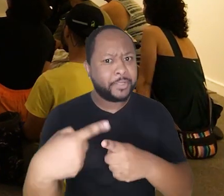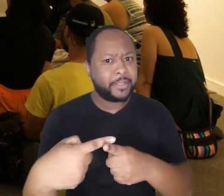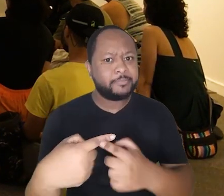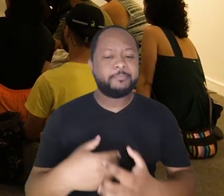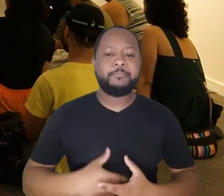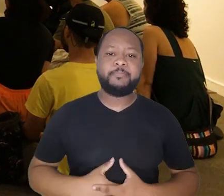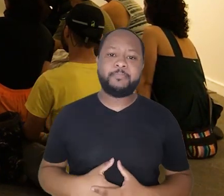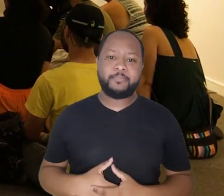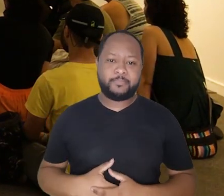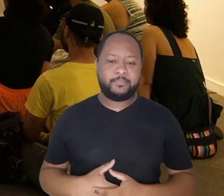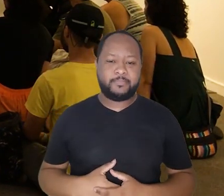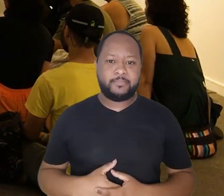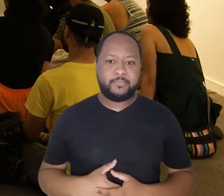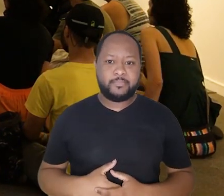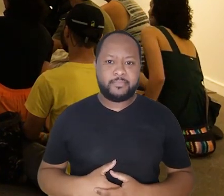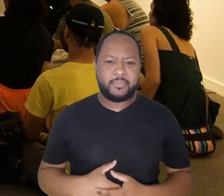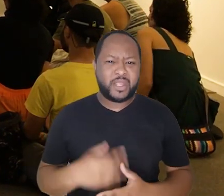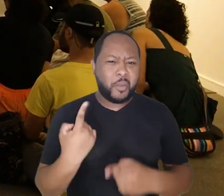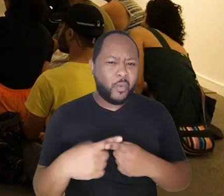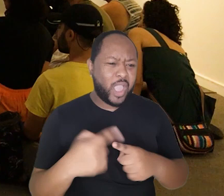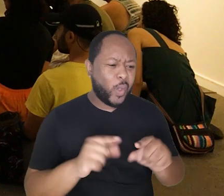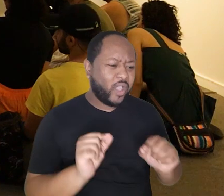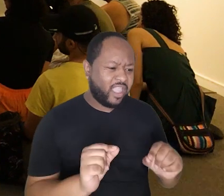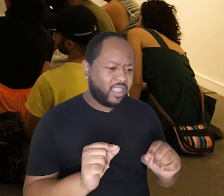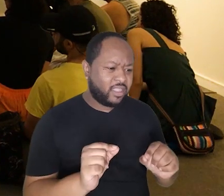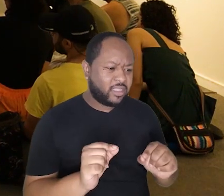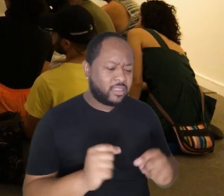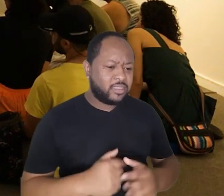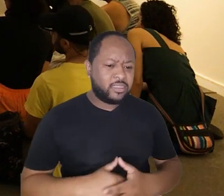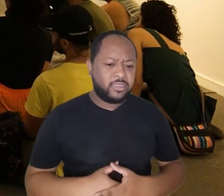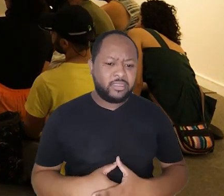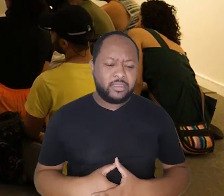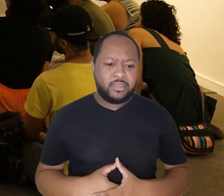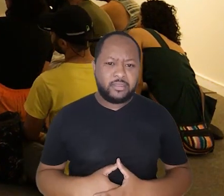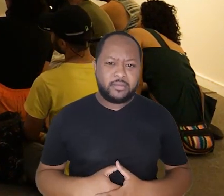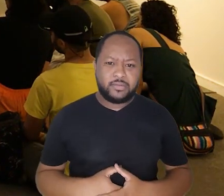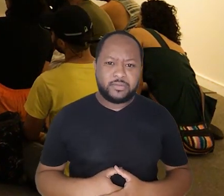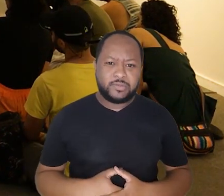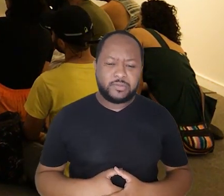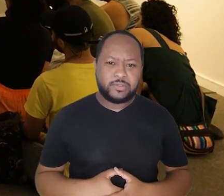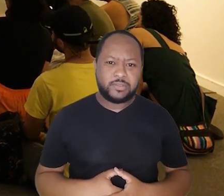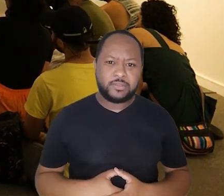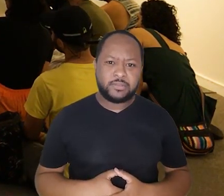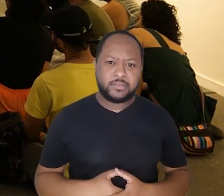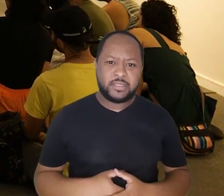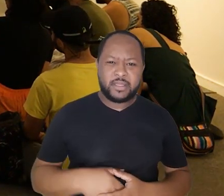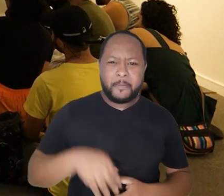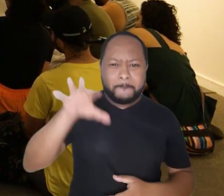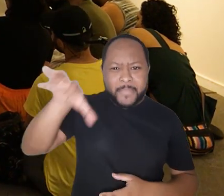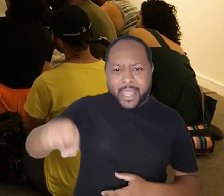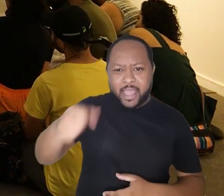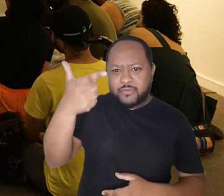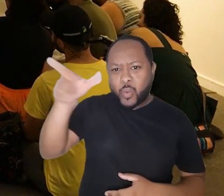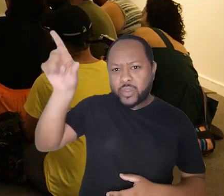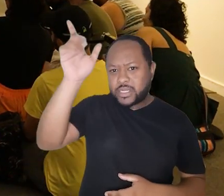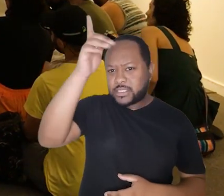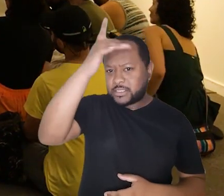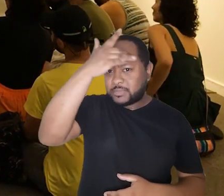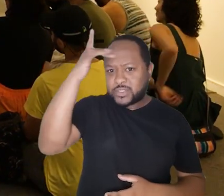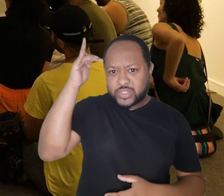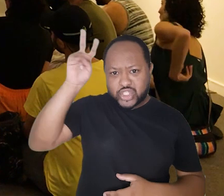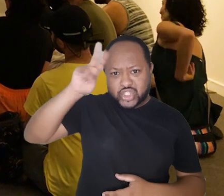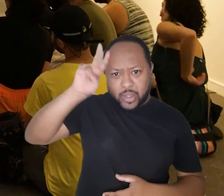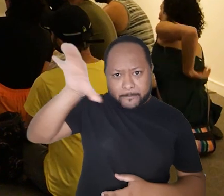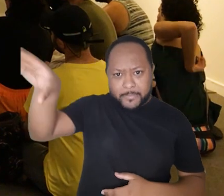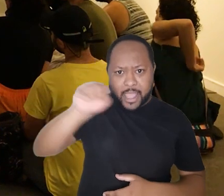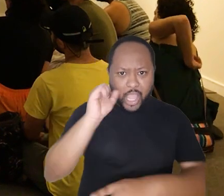Porque o quê? Ele contava dos outros? Não, ele não contava dos